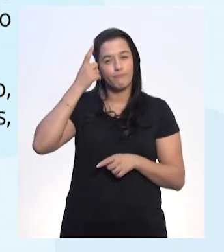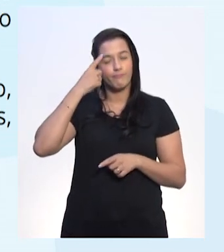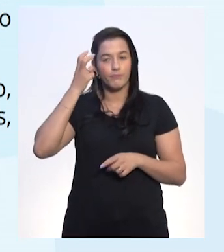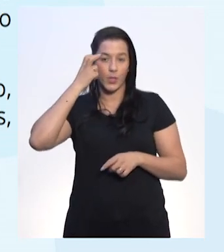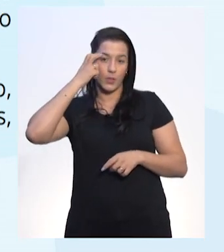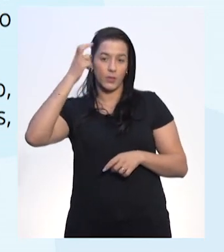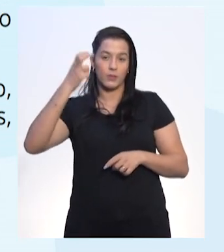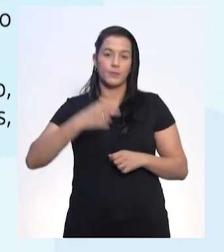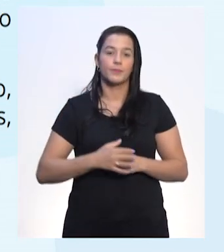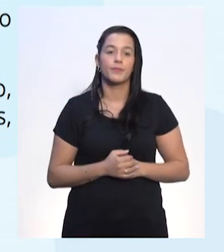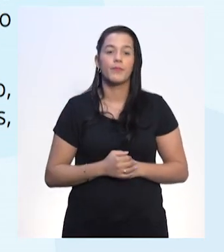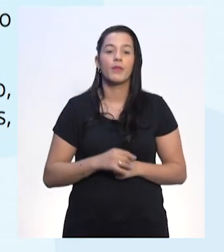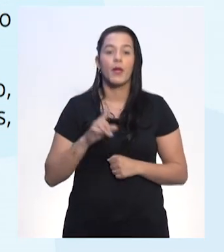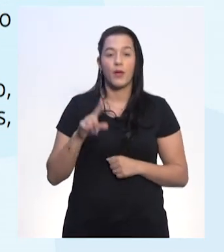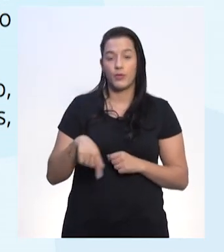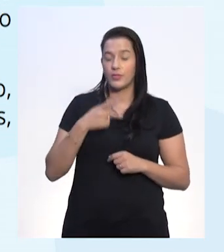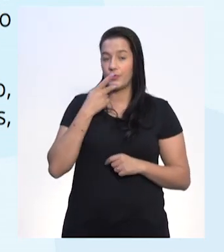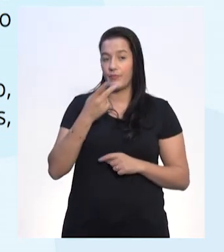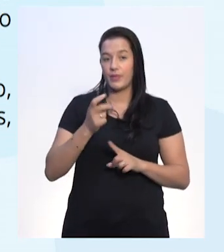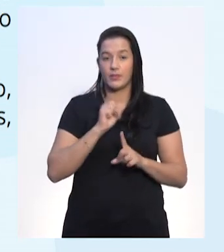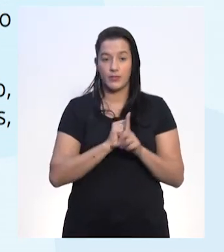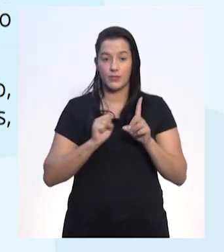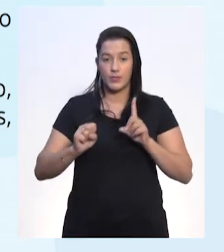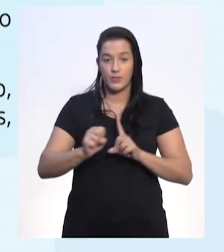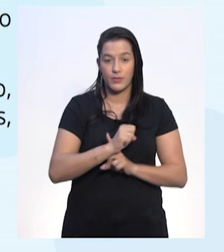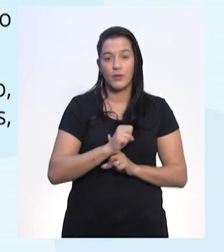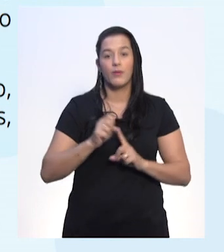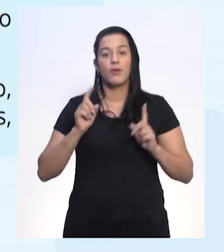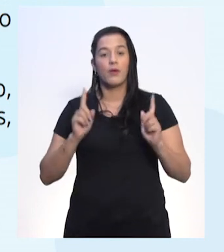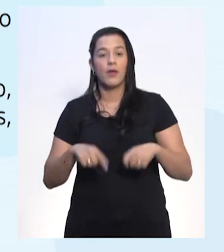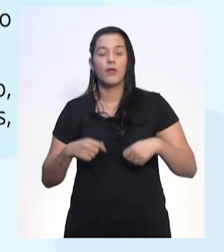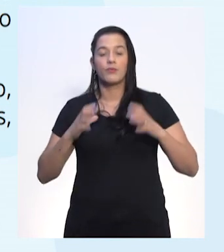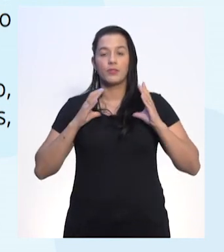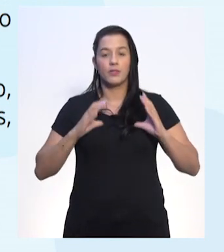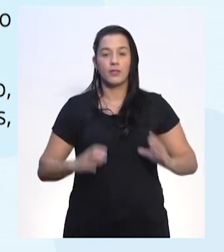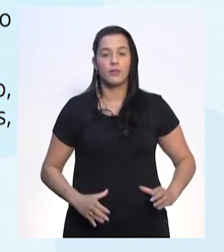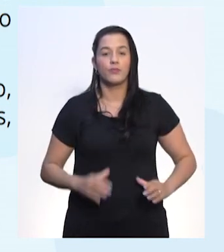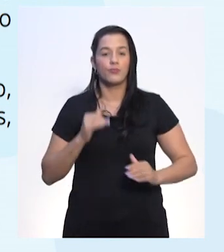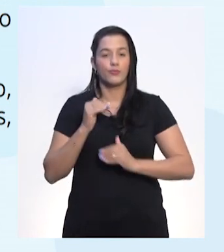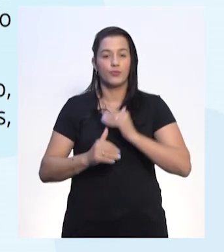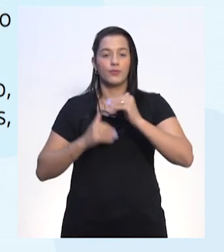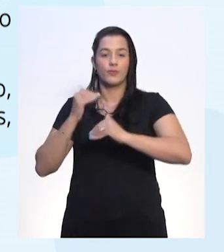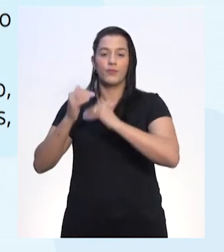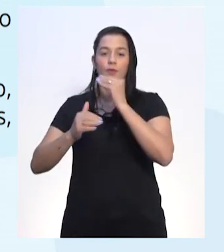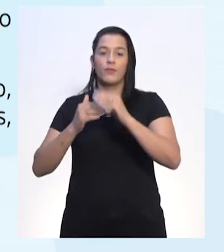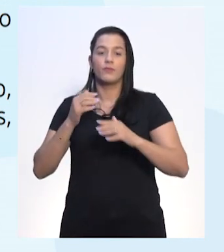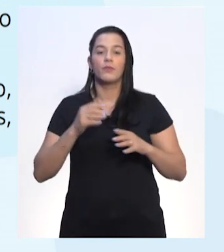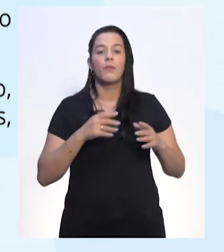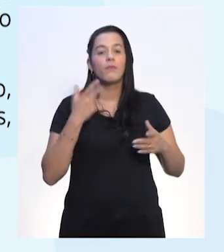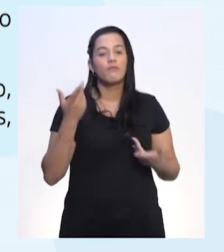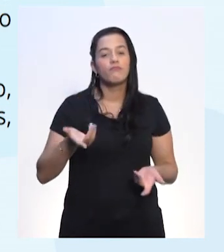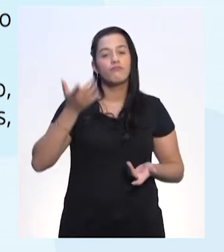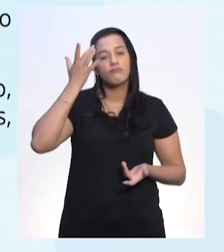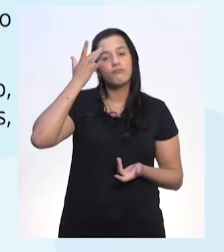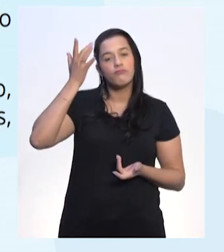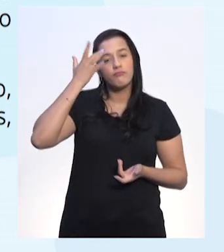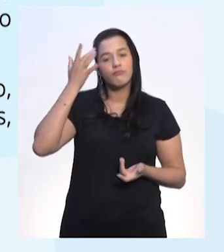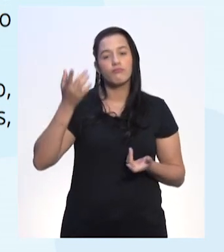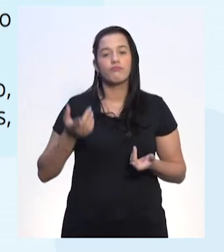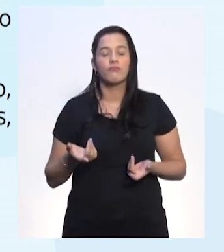estou falando na questão social, colabora na formação do cidadão, pois desenvolve princípios e valores morais e